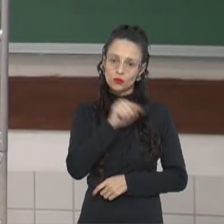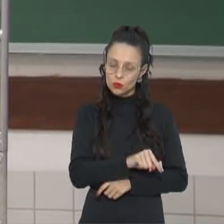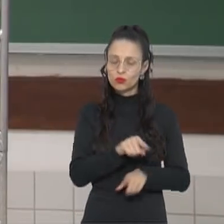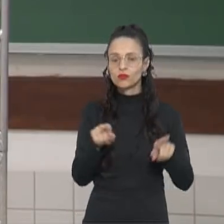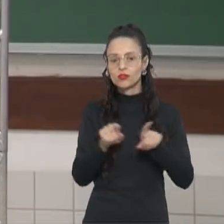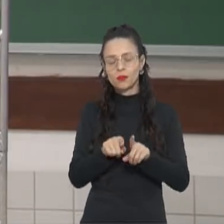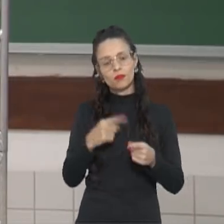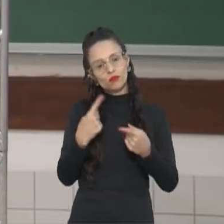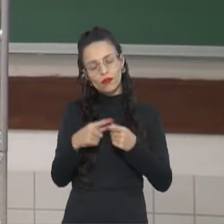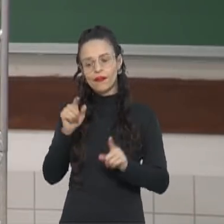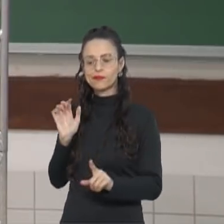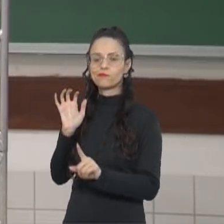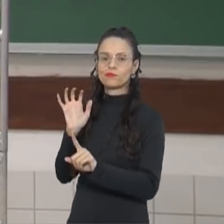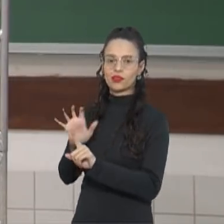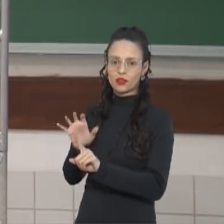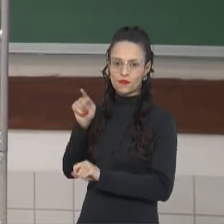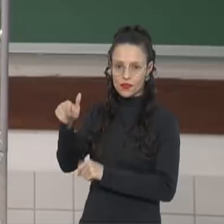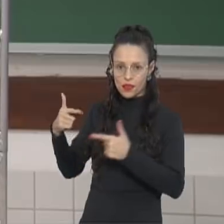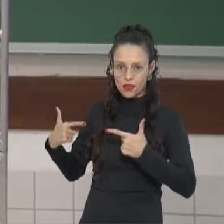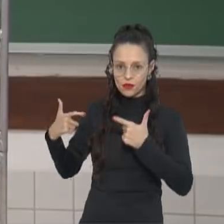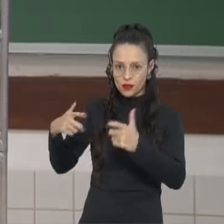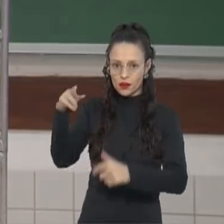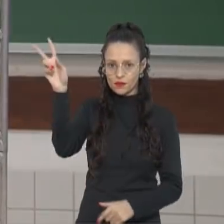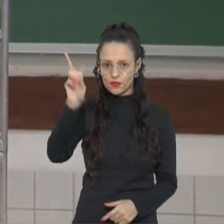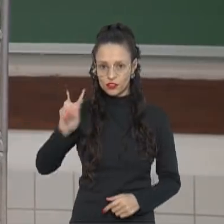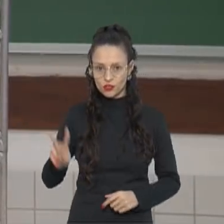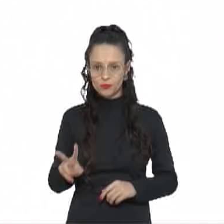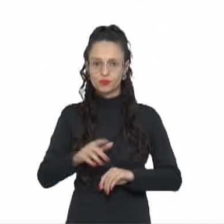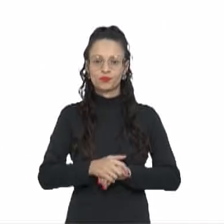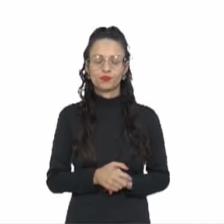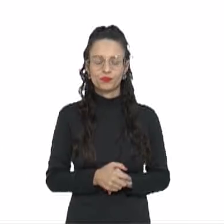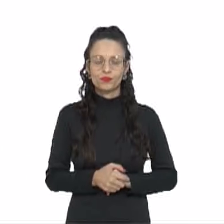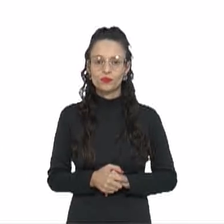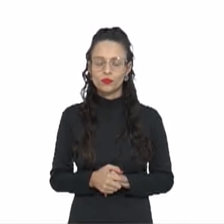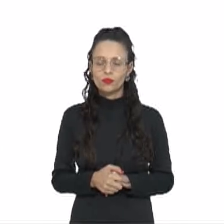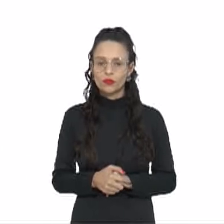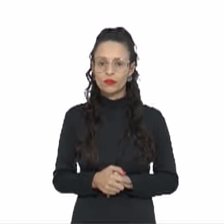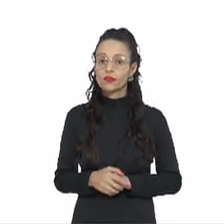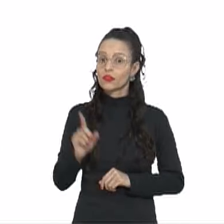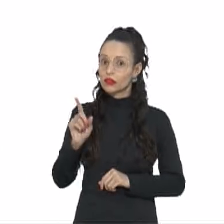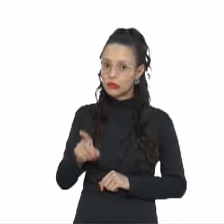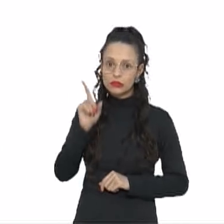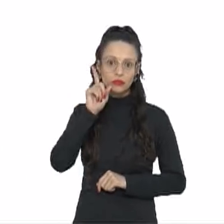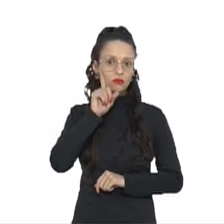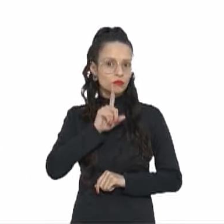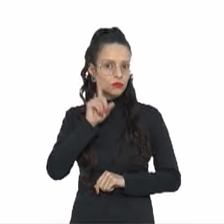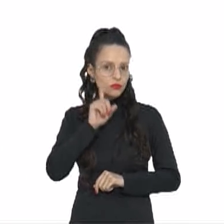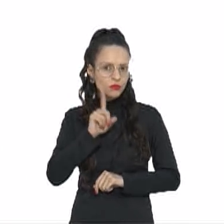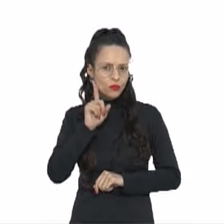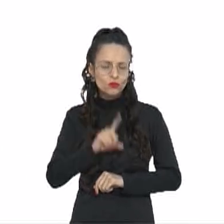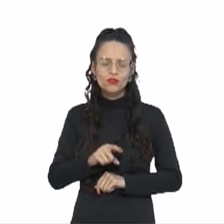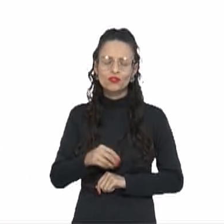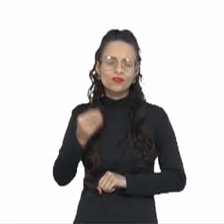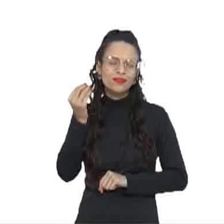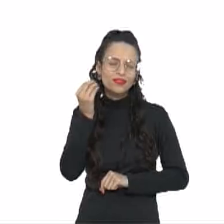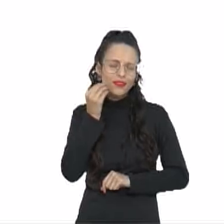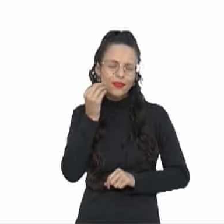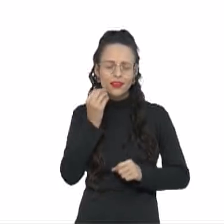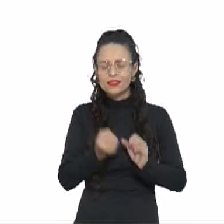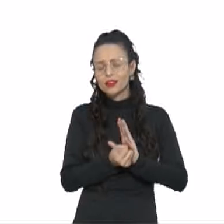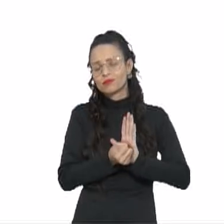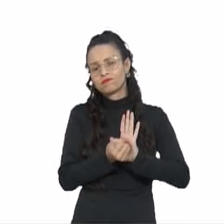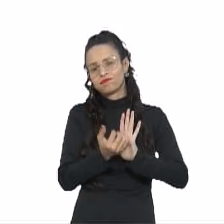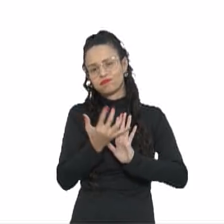ao interferir nessa guerra no Vietnã. Os Estados Unidos testaram muitas armas durante